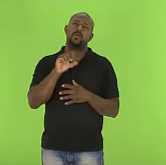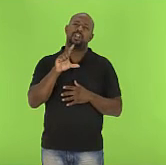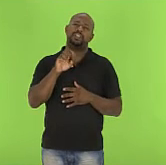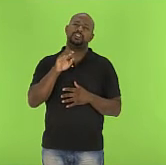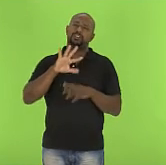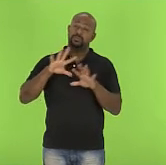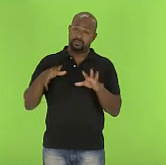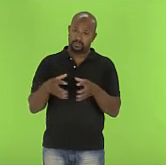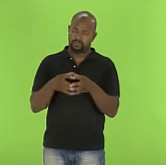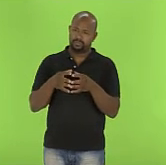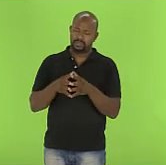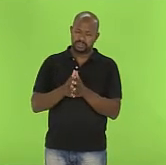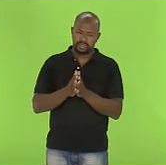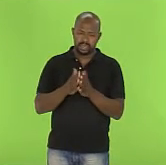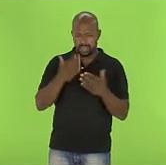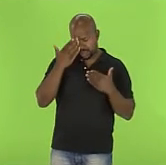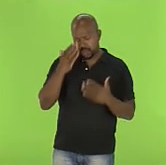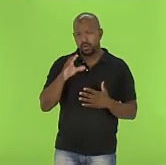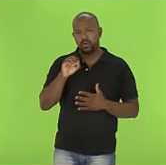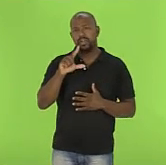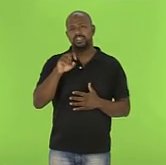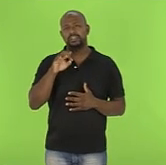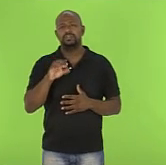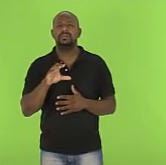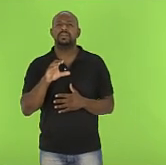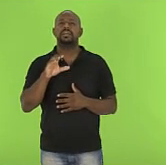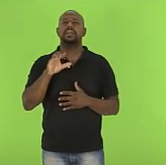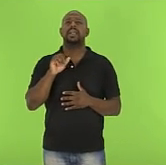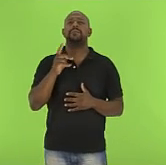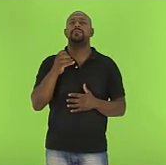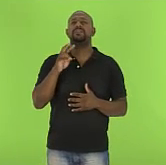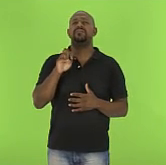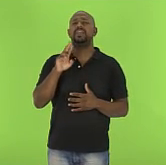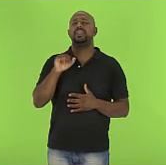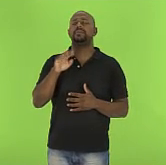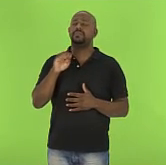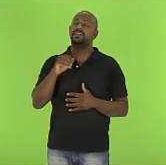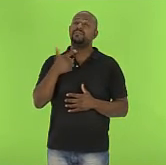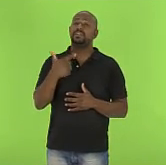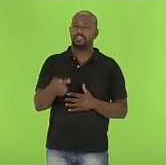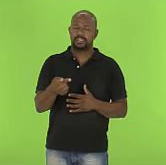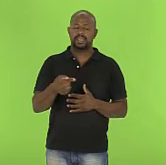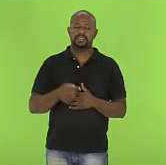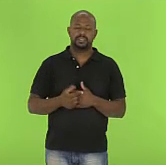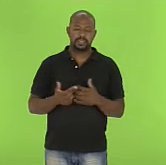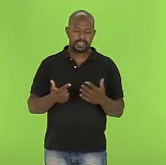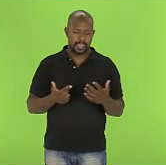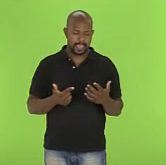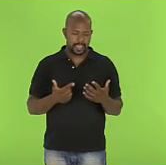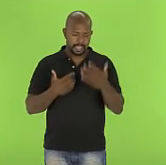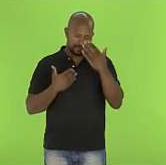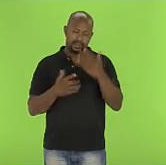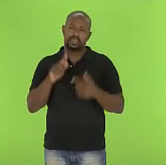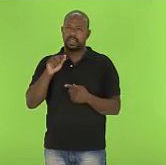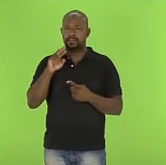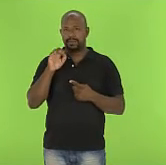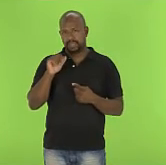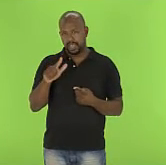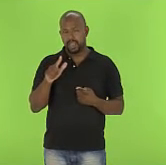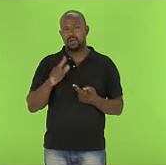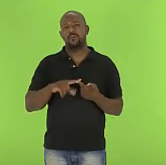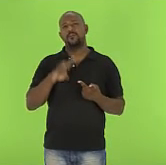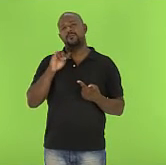coletivo, na verdade, que a gente tem que agradecer é o coletivo Capiberibe 27, que é agradecer ao